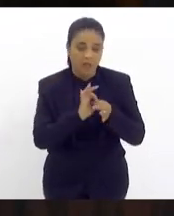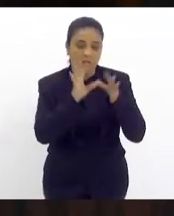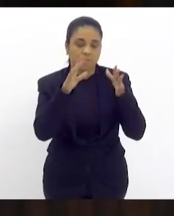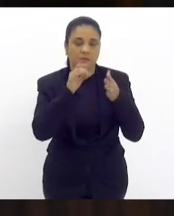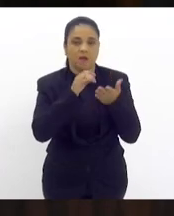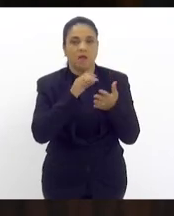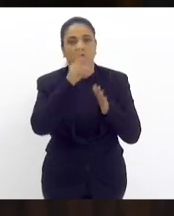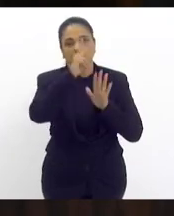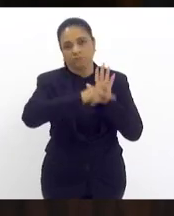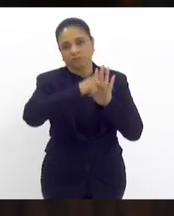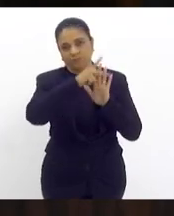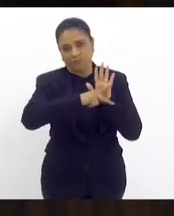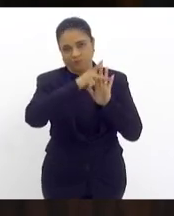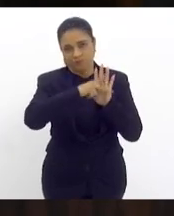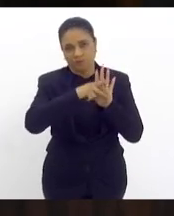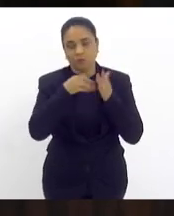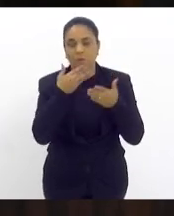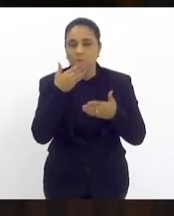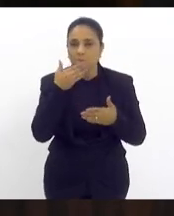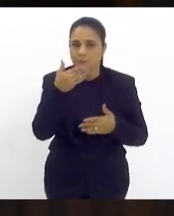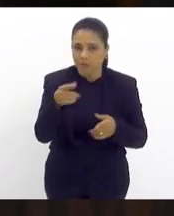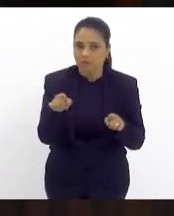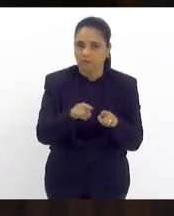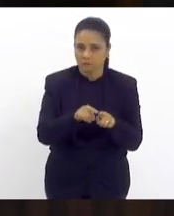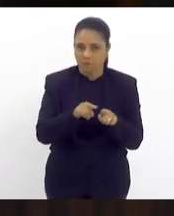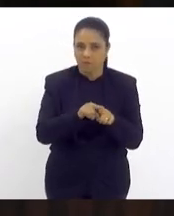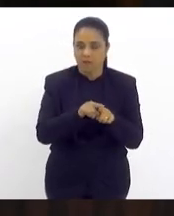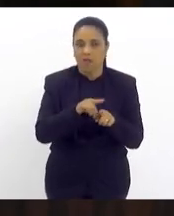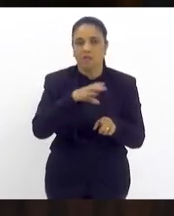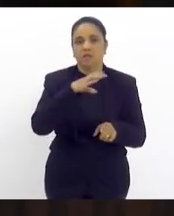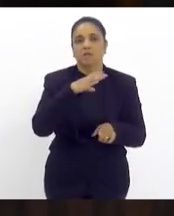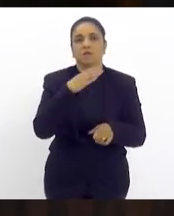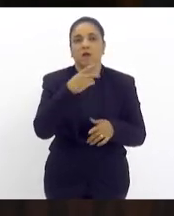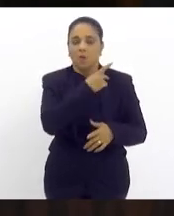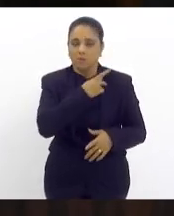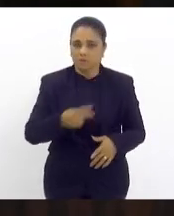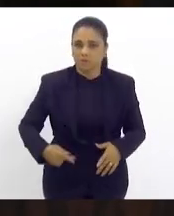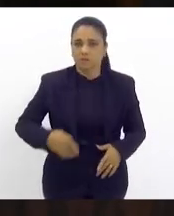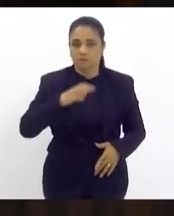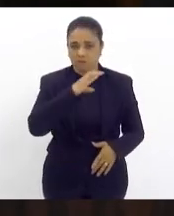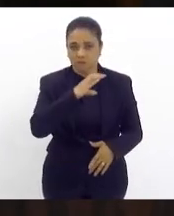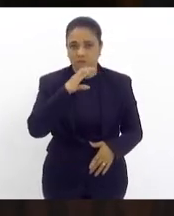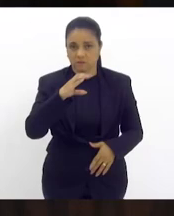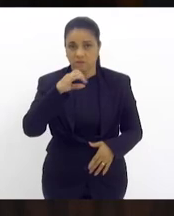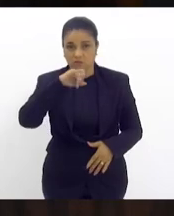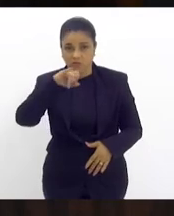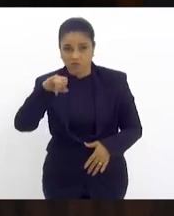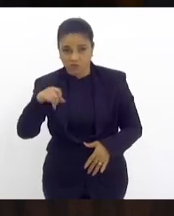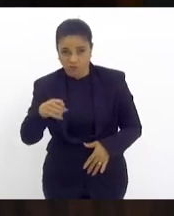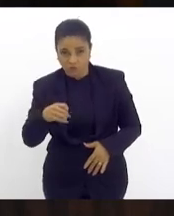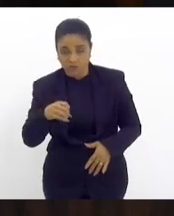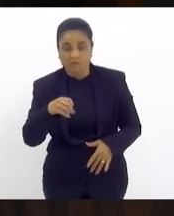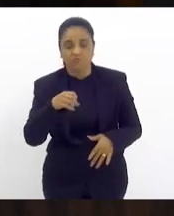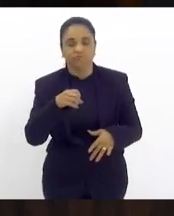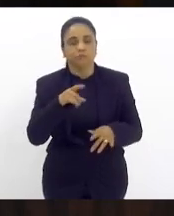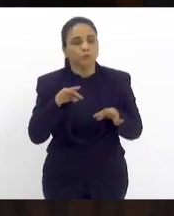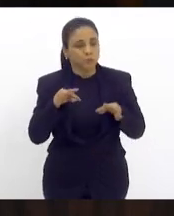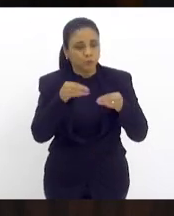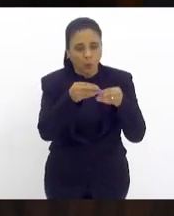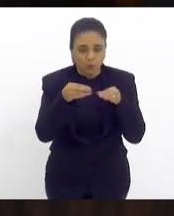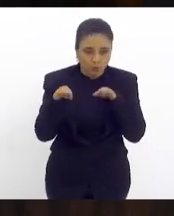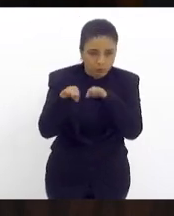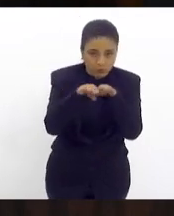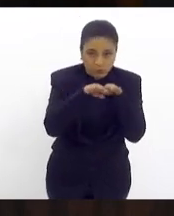entendeu eu faço esse pedido ao senhor tá presente nessa SNJ né que a gente consiga tratar todos